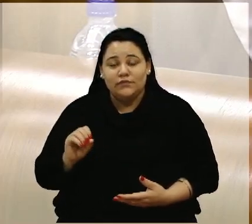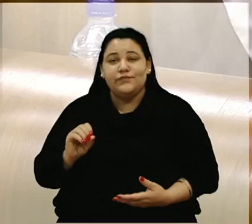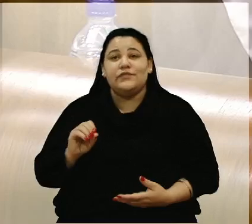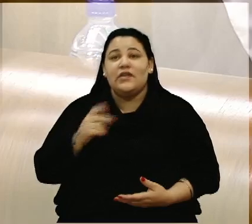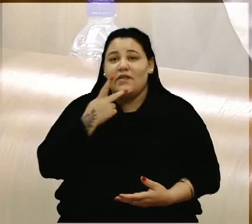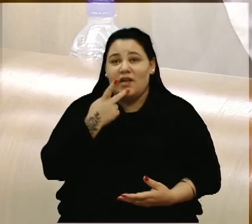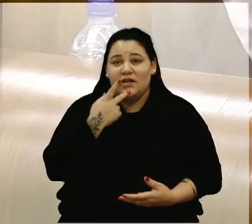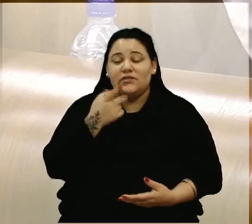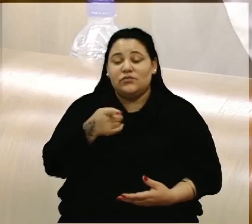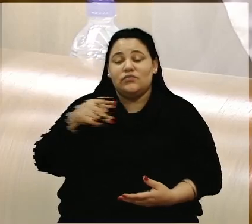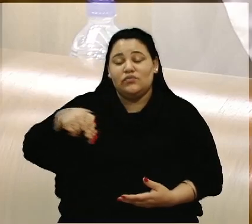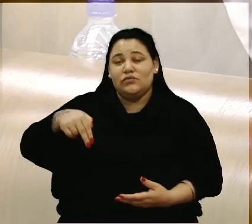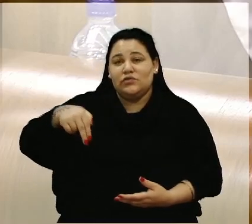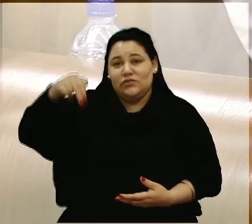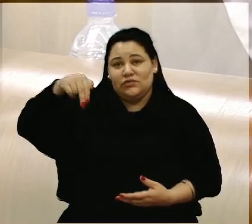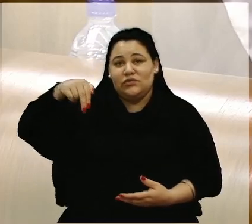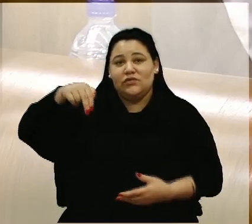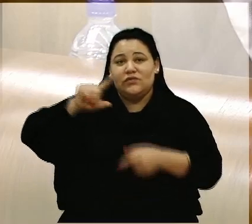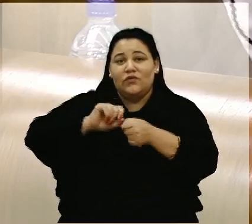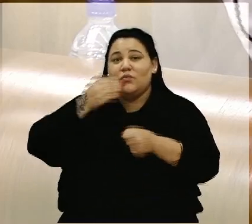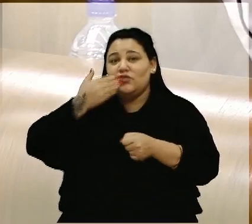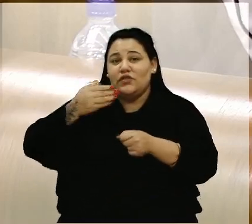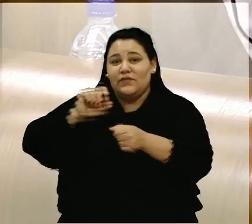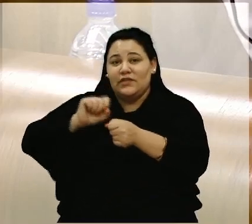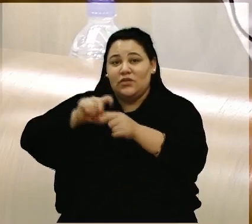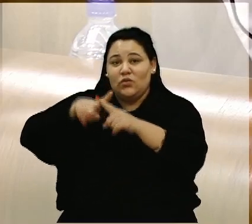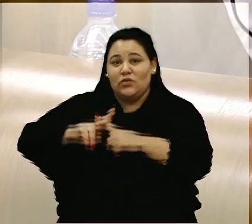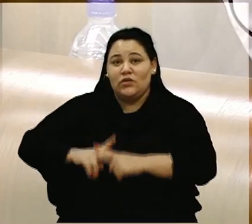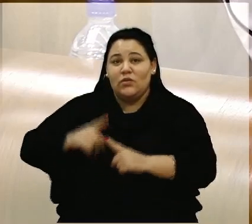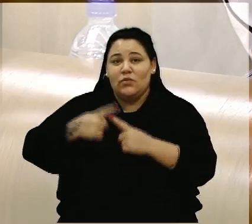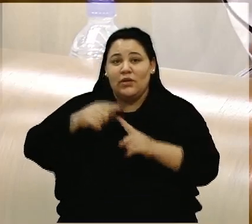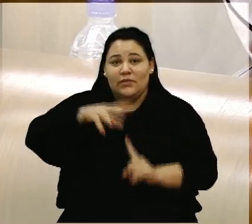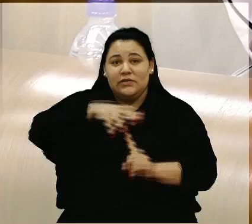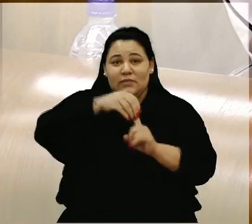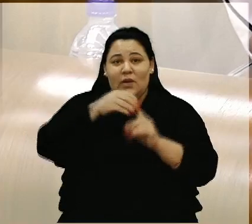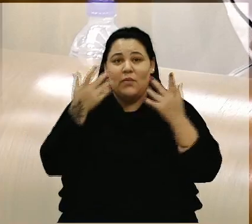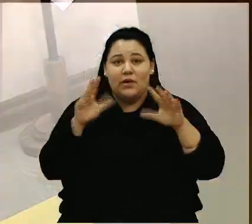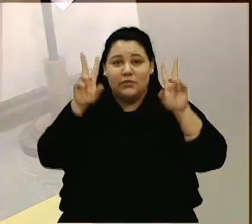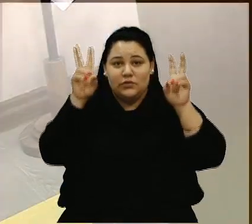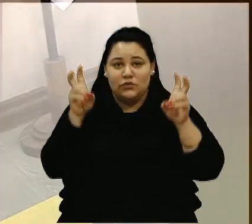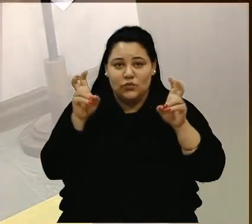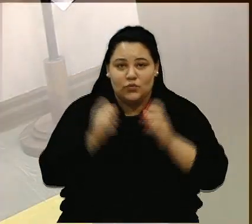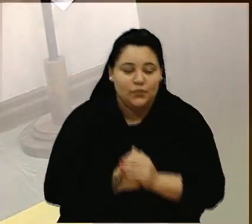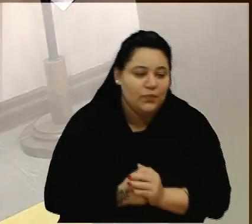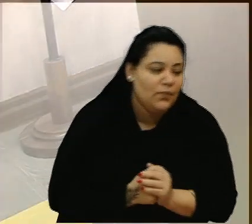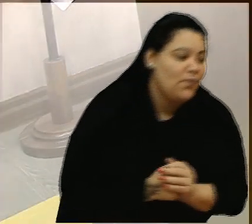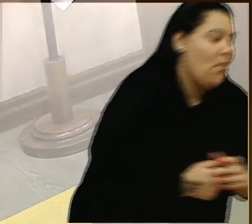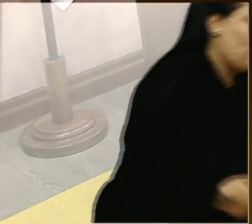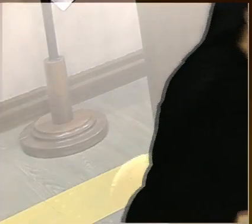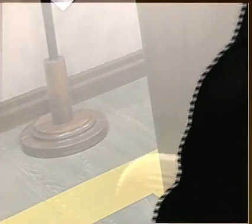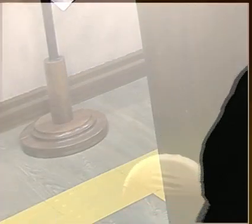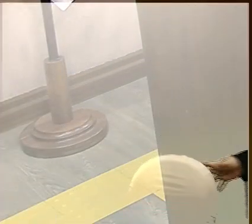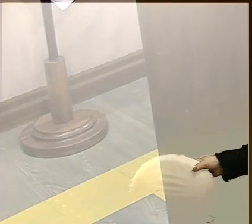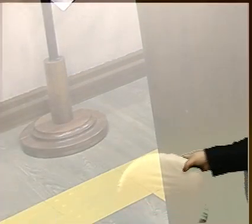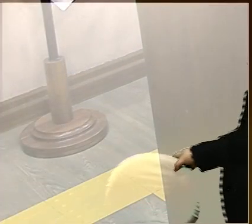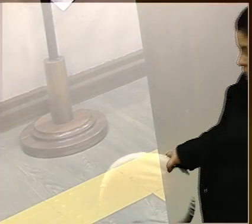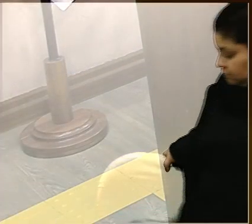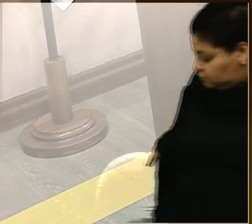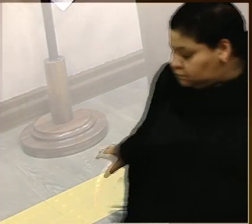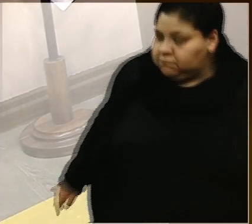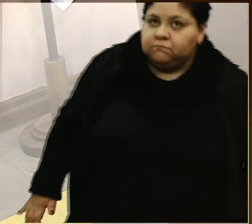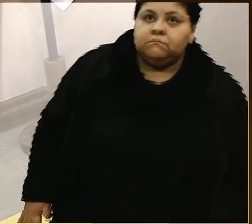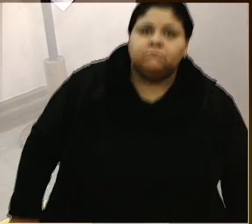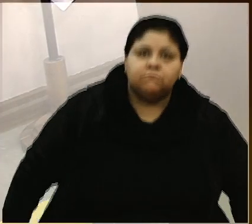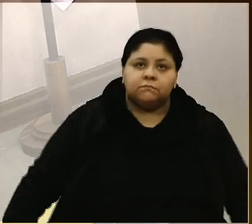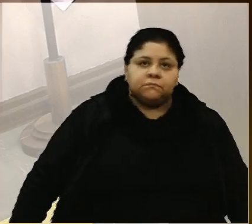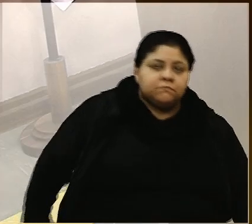que eles façam também esse concerto, porque isso é prioridade. Parabéns pelo tema. Obrigado, vereador D'Ambros. Várias pessoas vêm nos